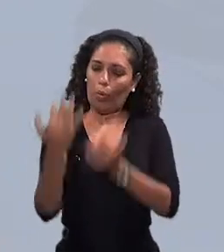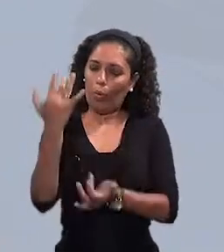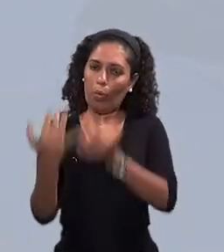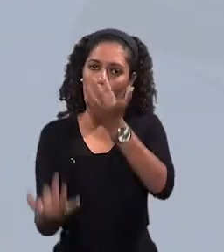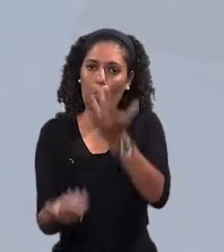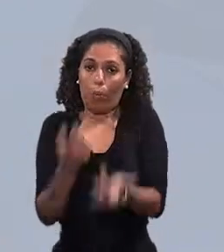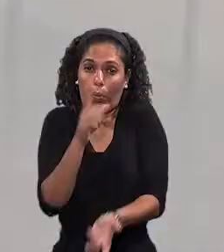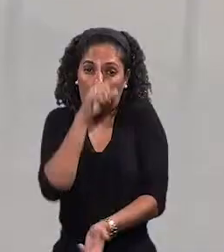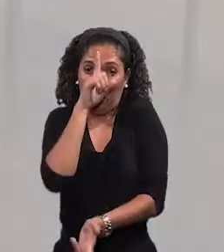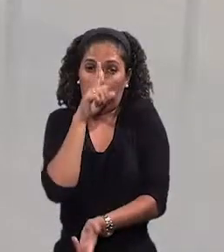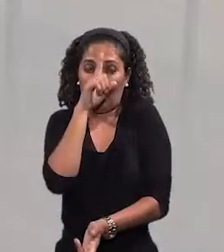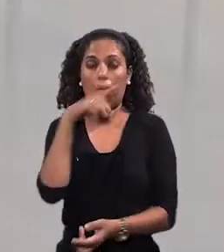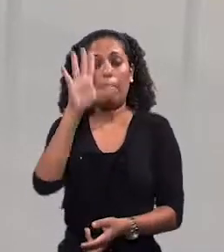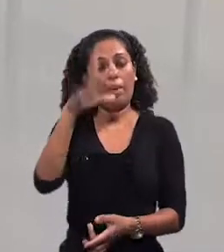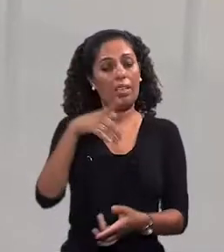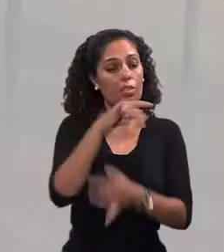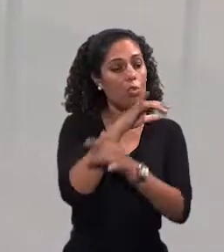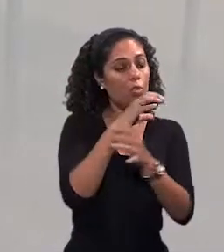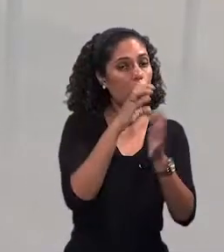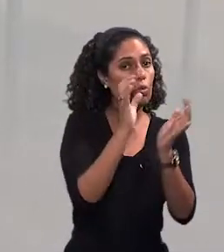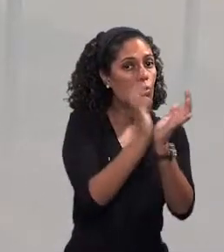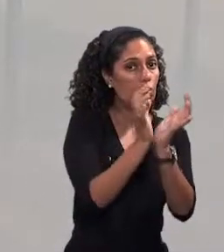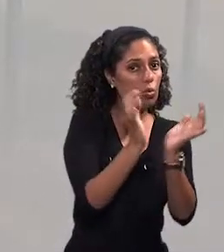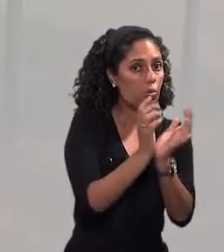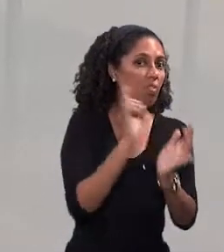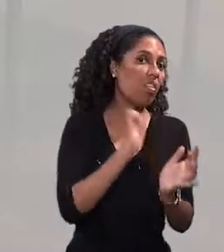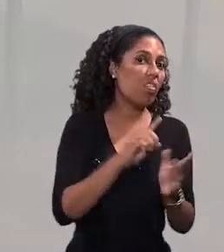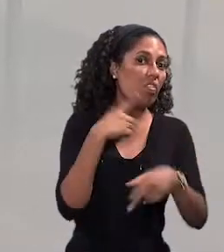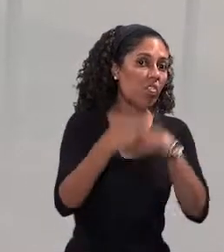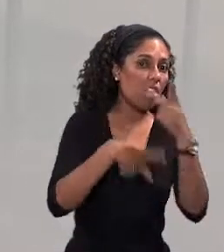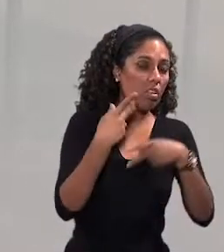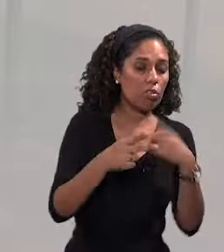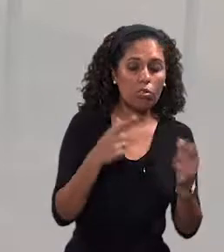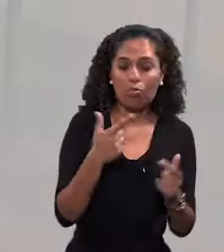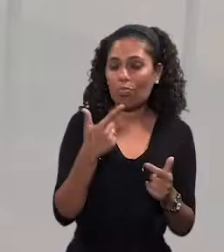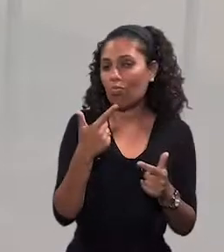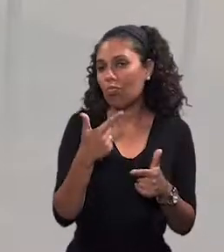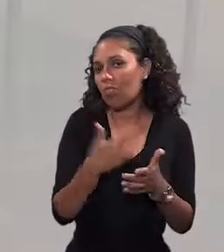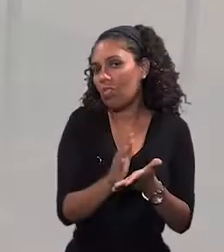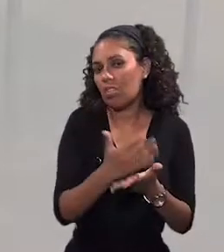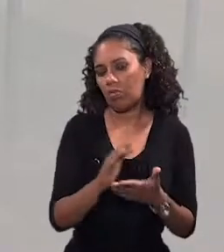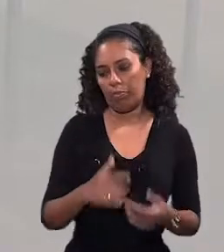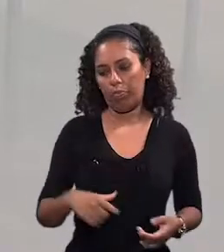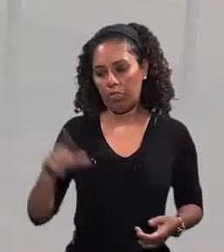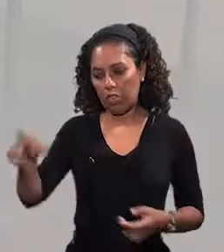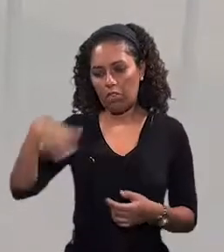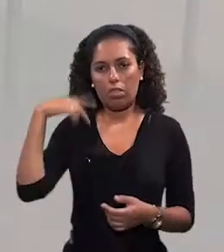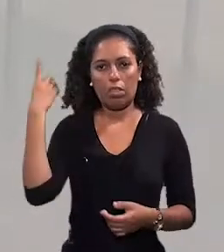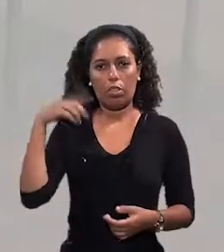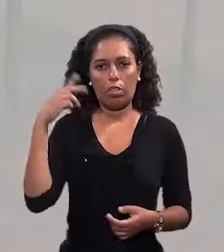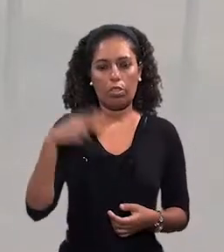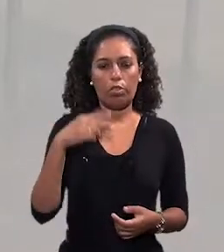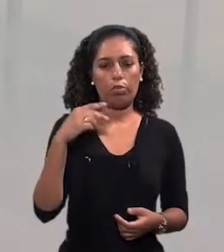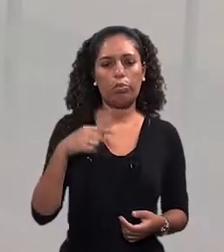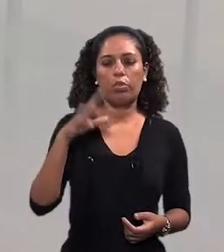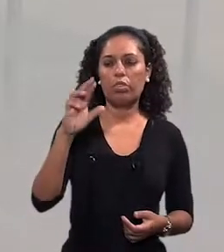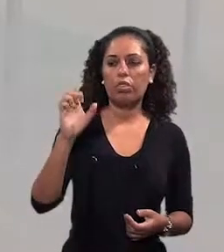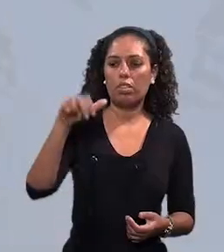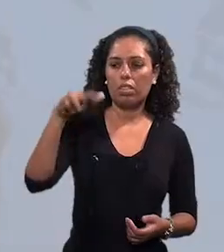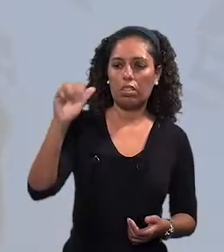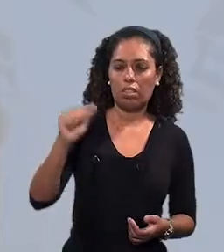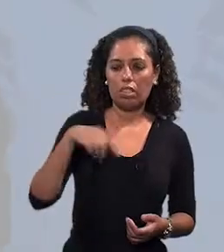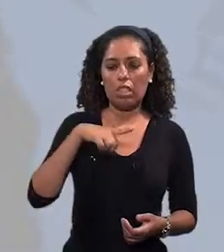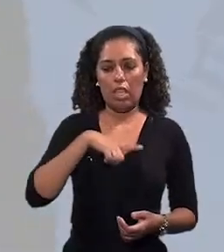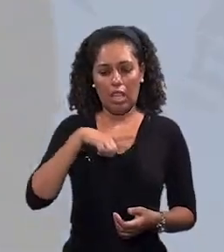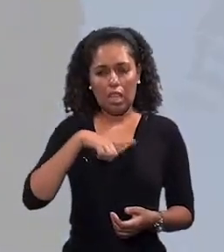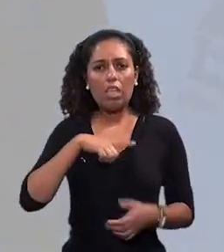anti-chamas. Deputado Renan Ferreirinha tem um parente, um cunhado que joga bola, já esteve alojado